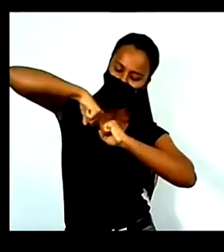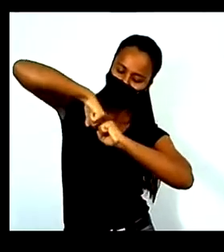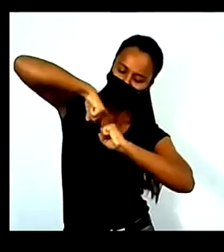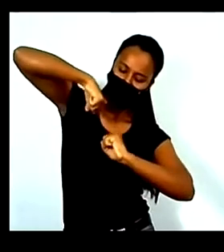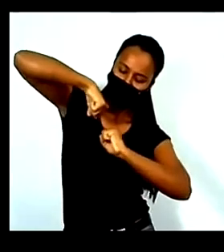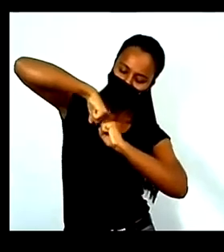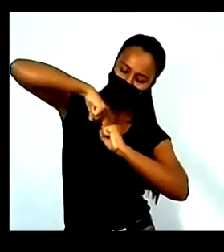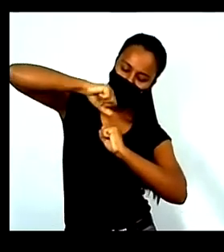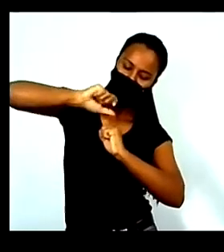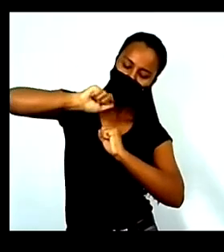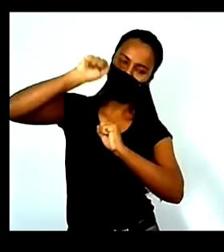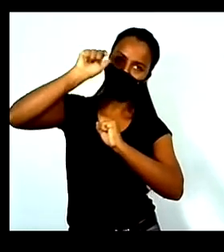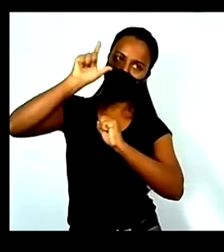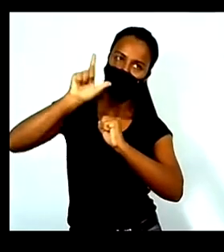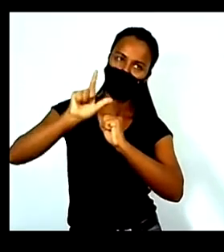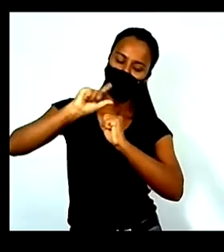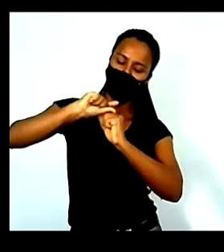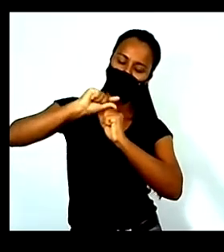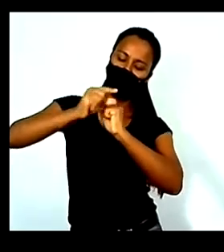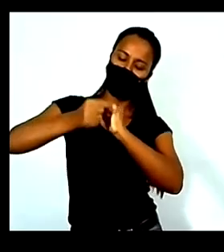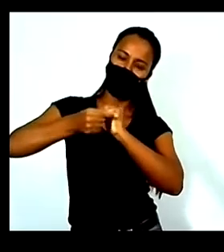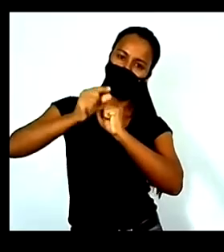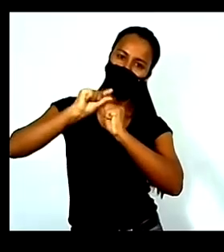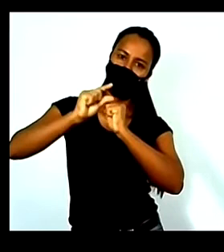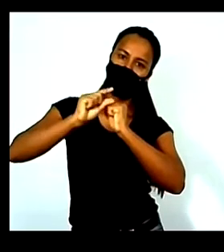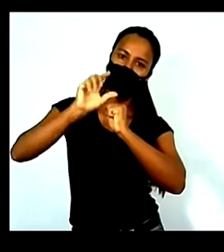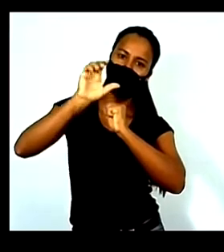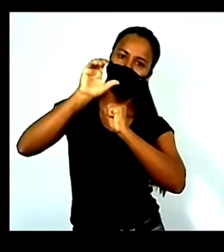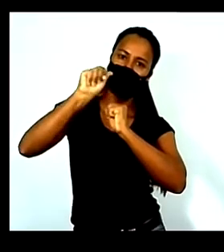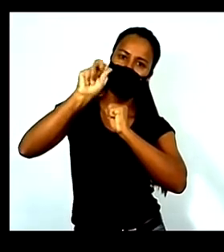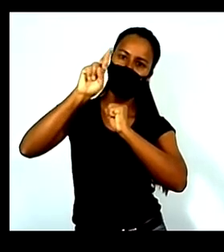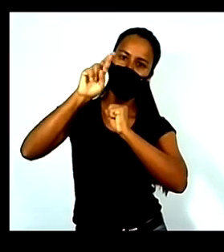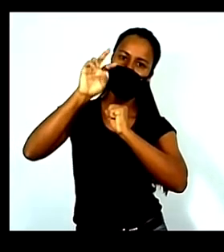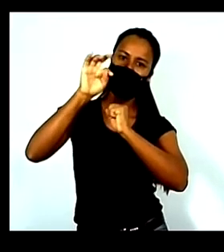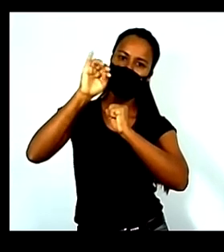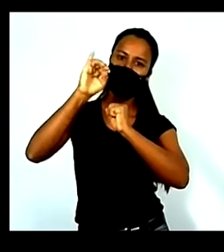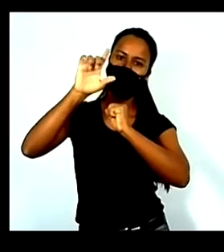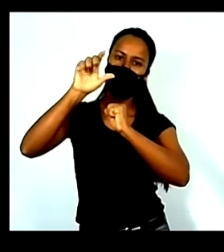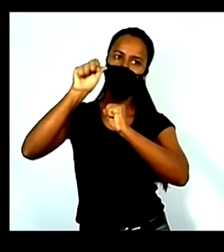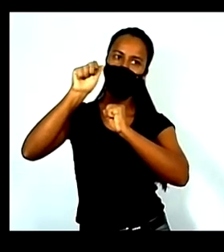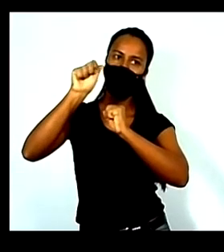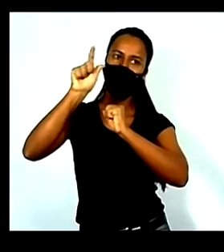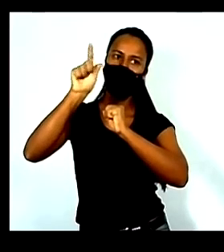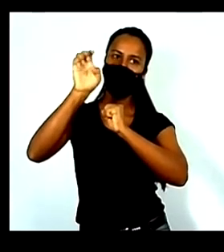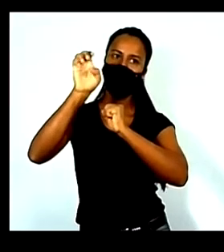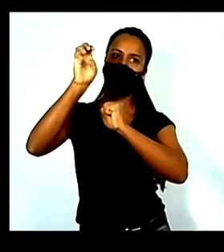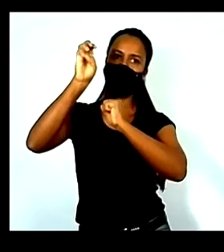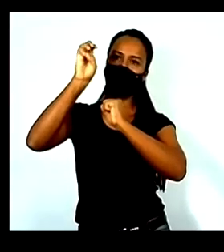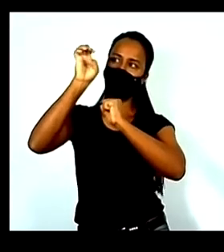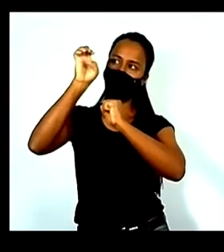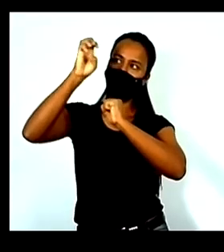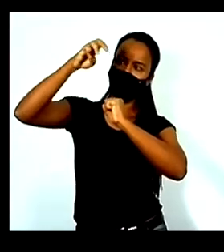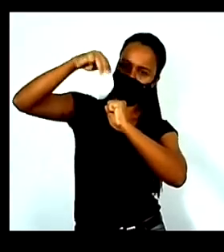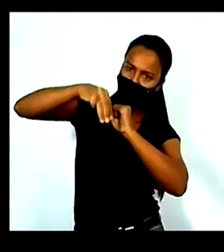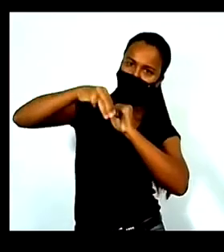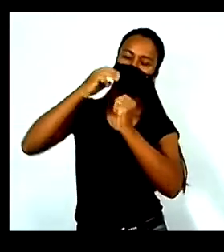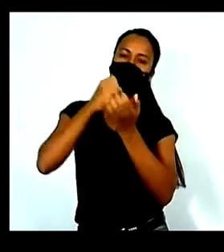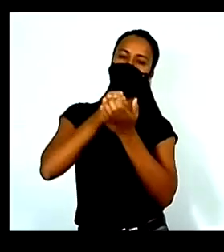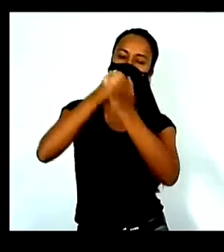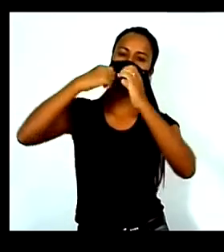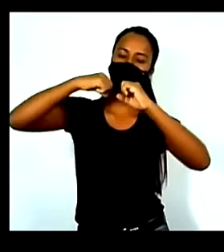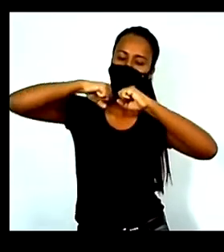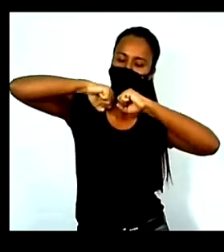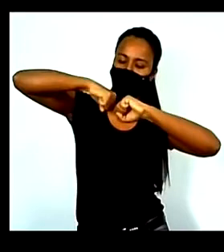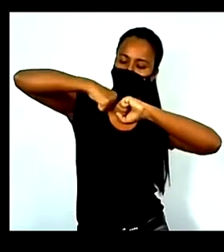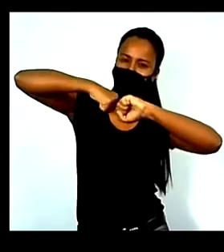essa partezinha azulzinha é chamado de cartilagem, tá? Então, essa cartilagem, ela ajuda nessa